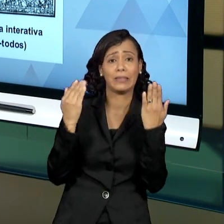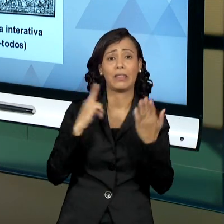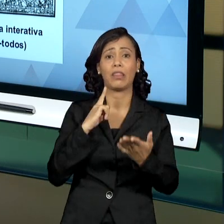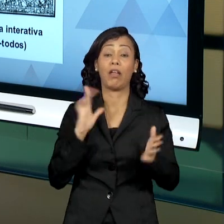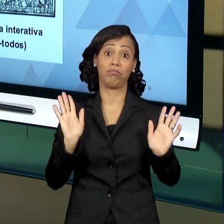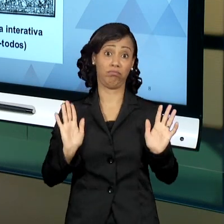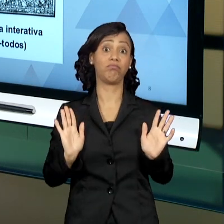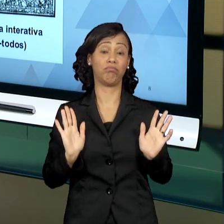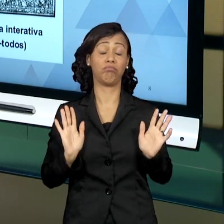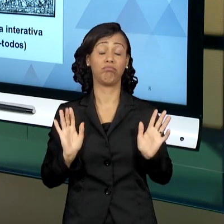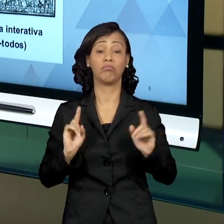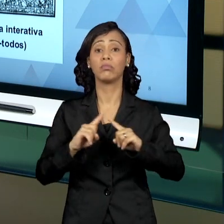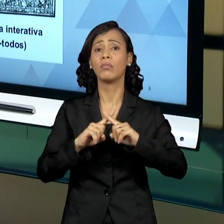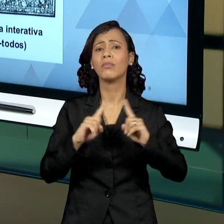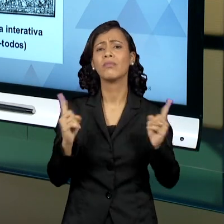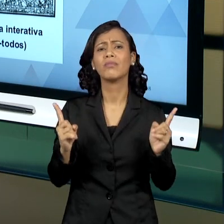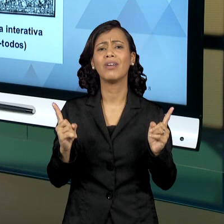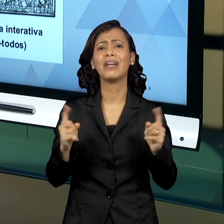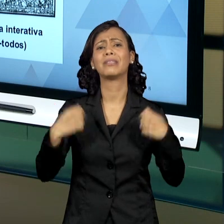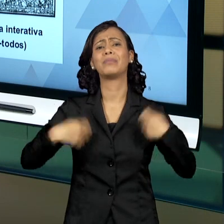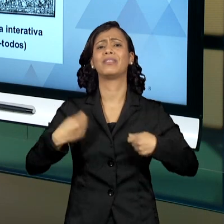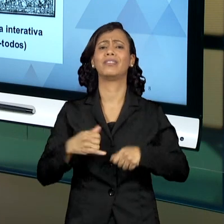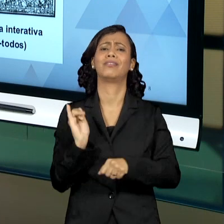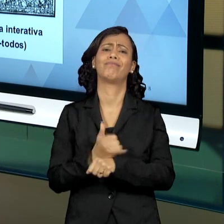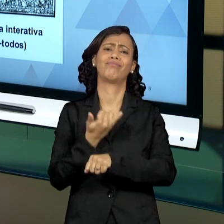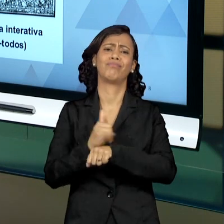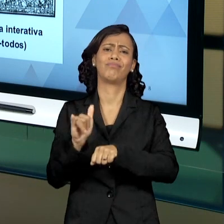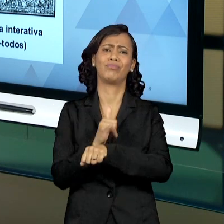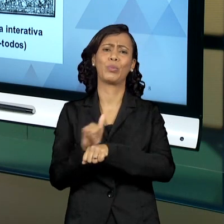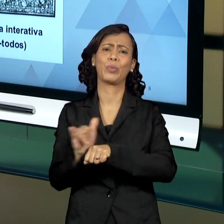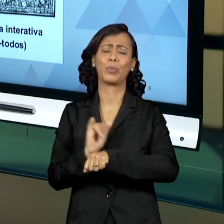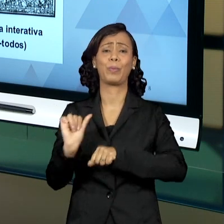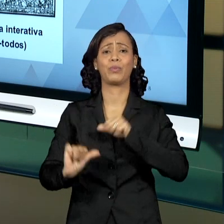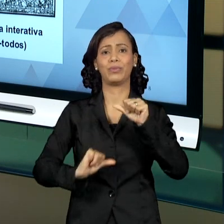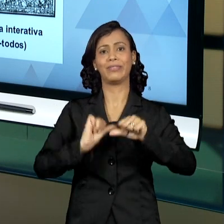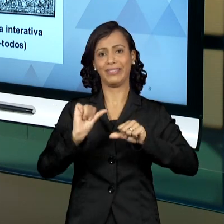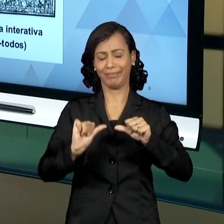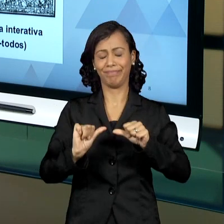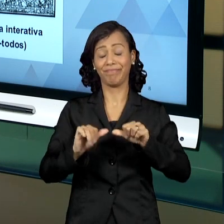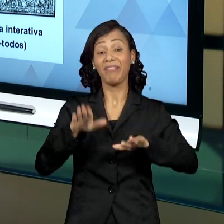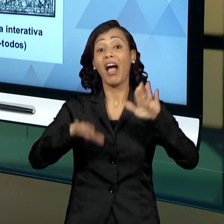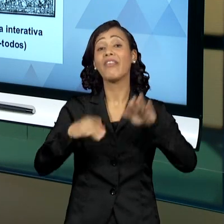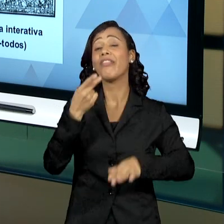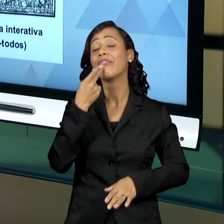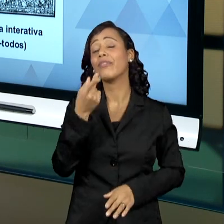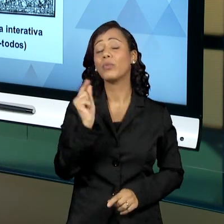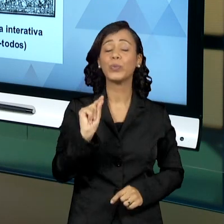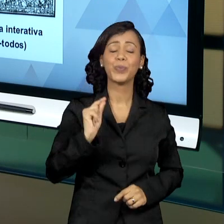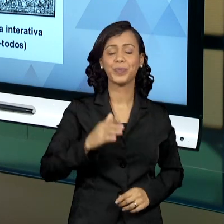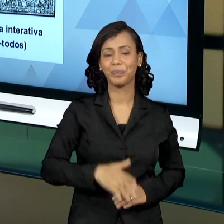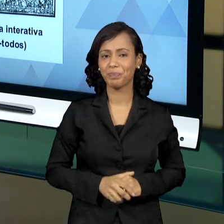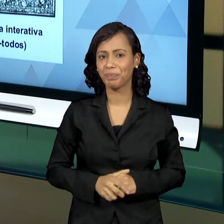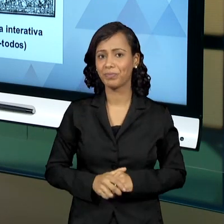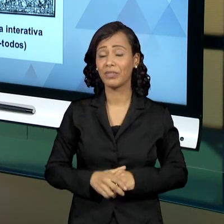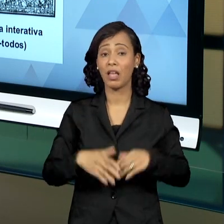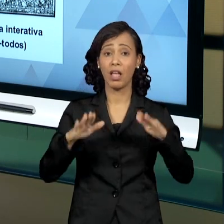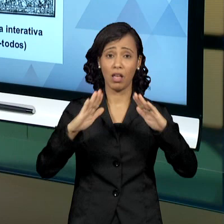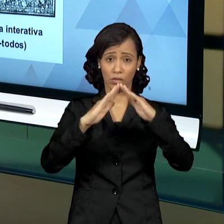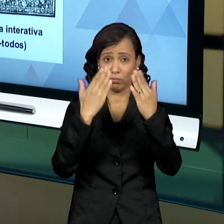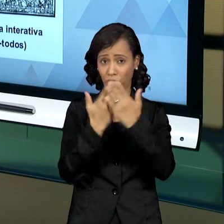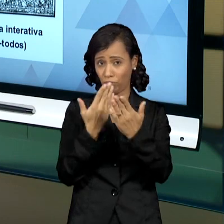possibilidade, mas não tem outra forma. Eu costumo dizer que ou a escola se coloca